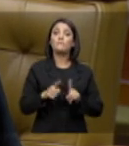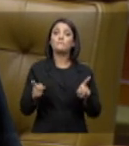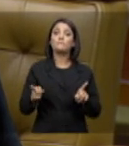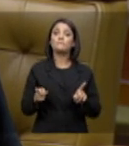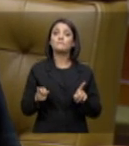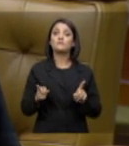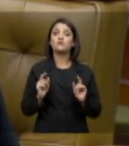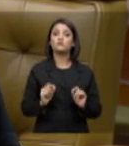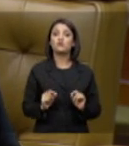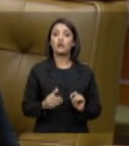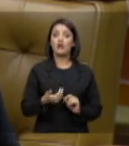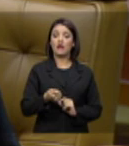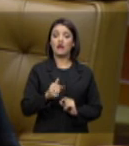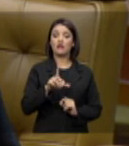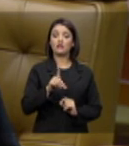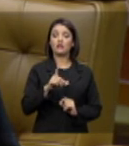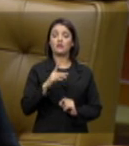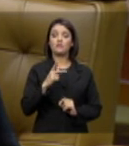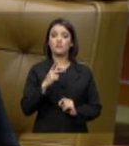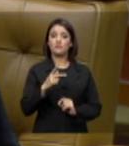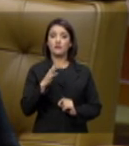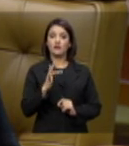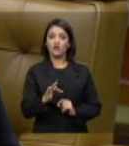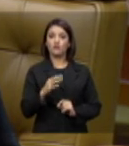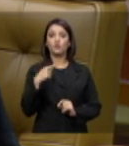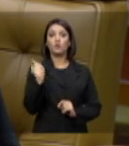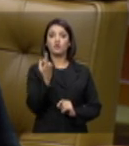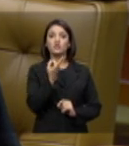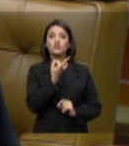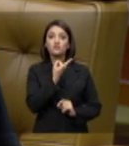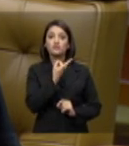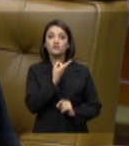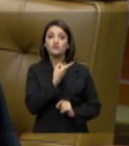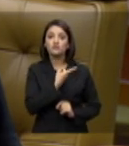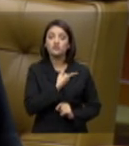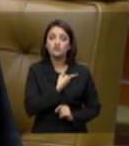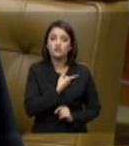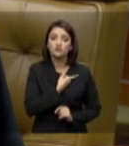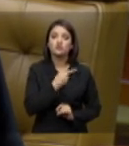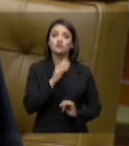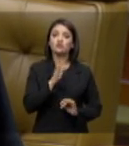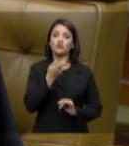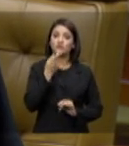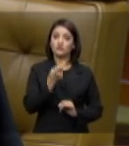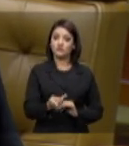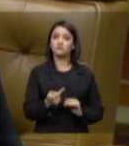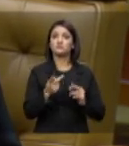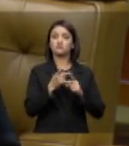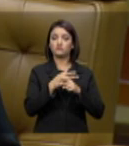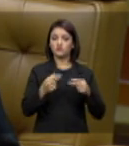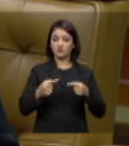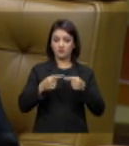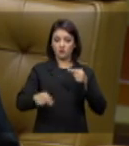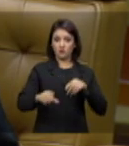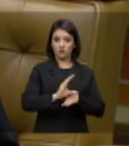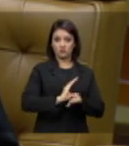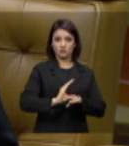que no âmbito da dps o que está o que nós declaramos foi um estado de coisa inconstitucional